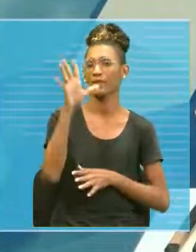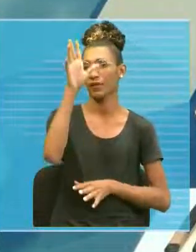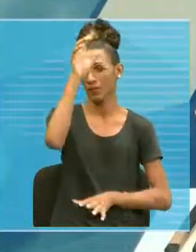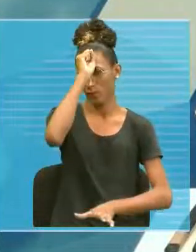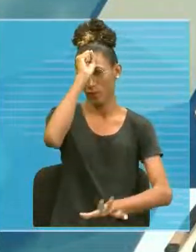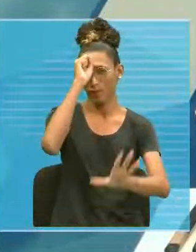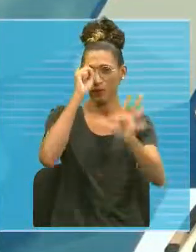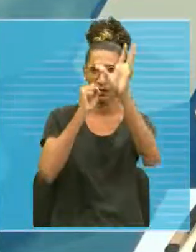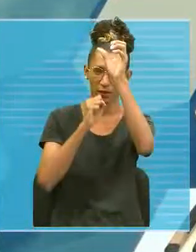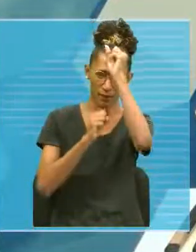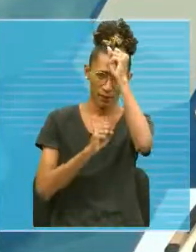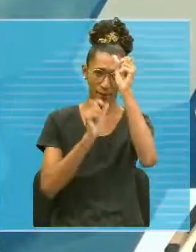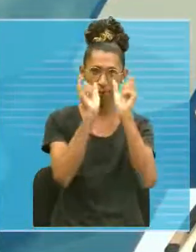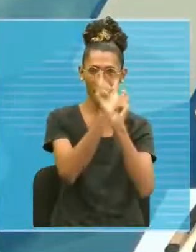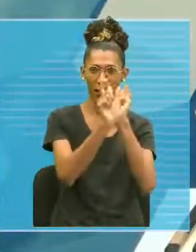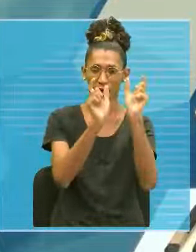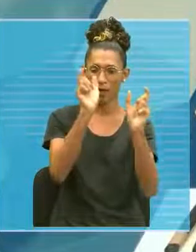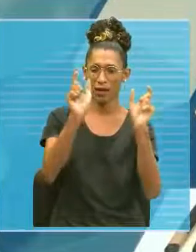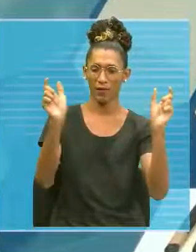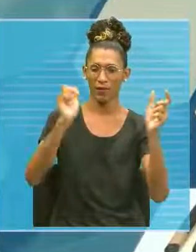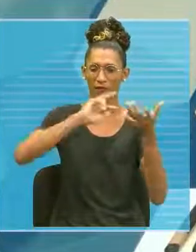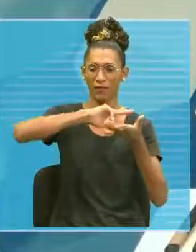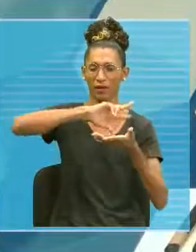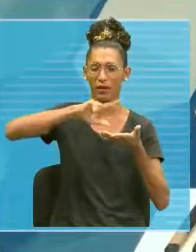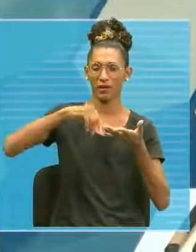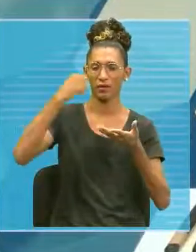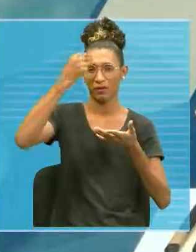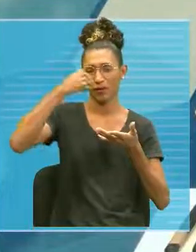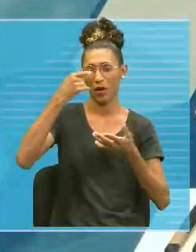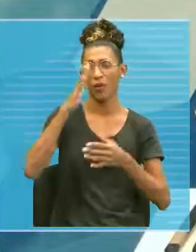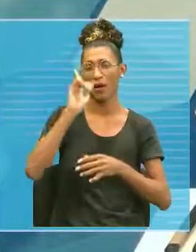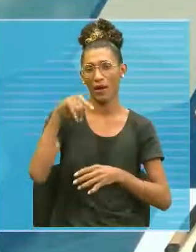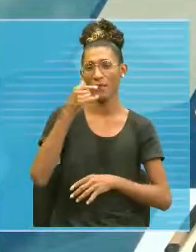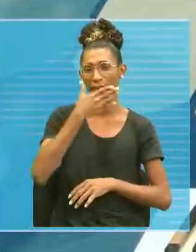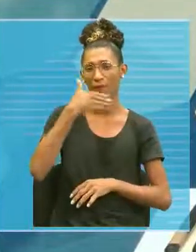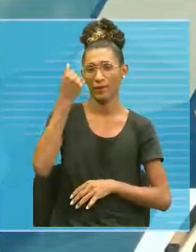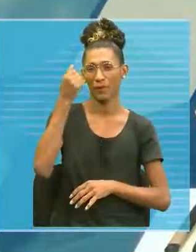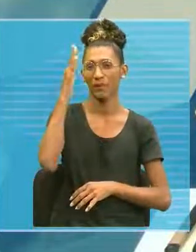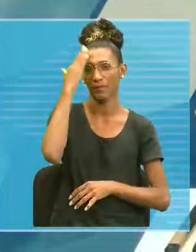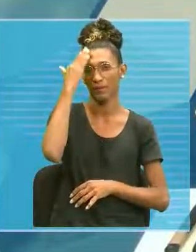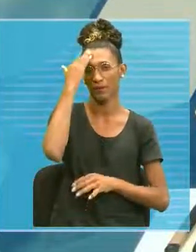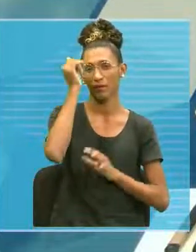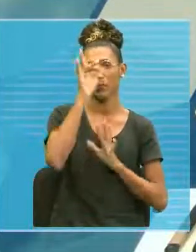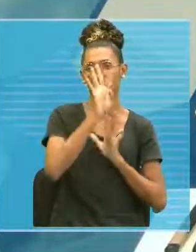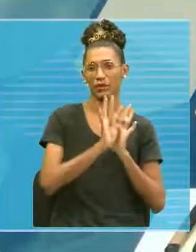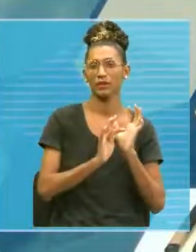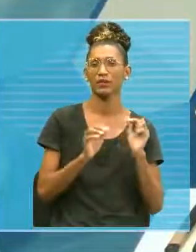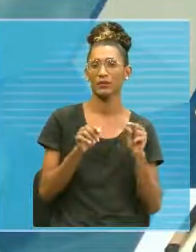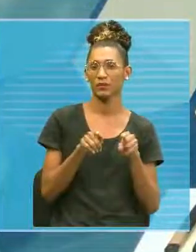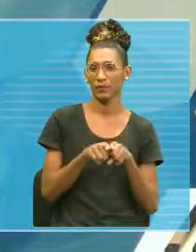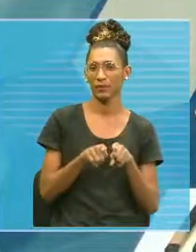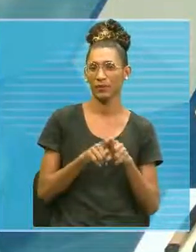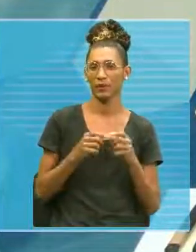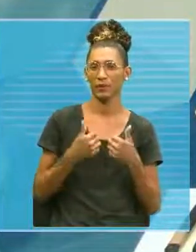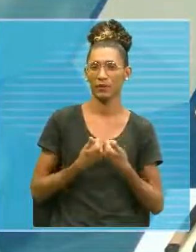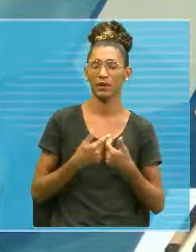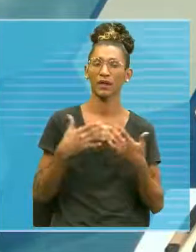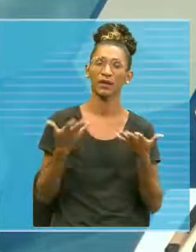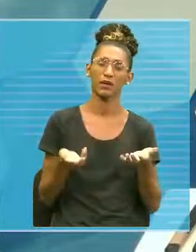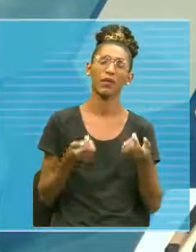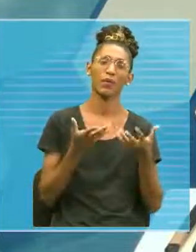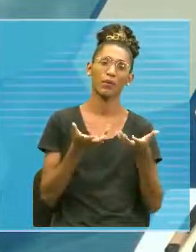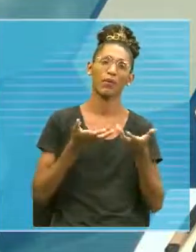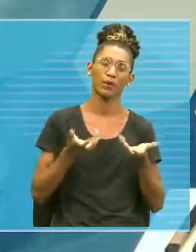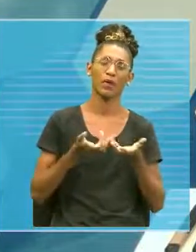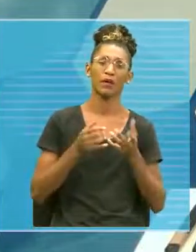tiver quanto mais leitura em espanhol eu tiver melhor para mim entender esse texto na Então procure